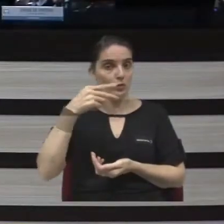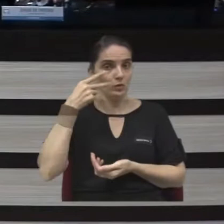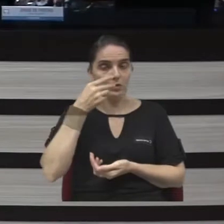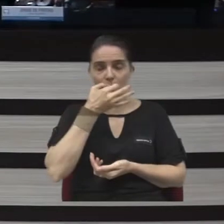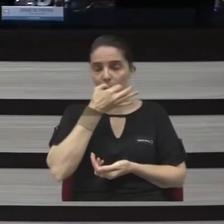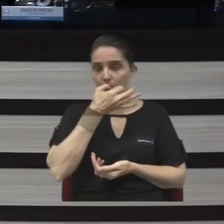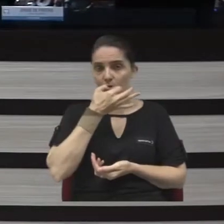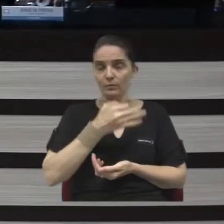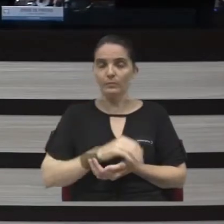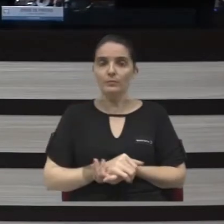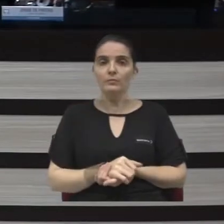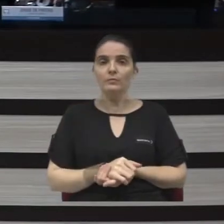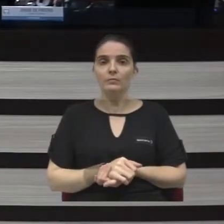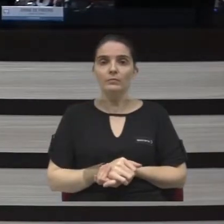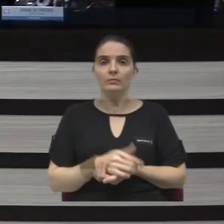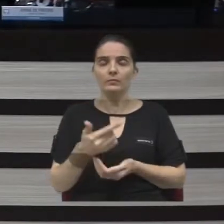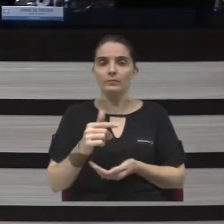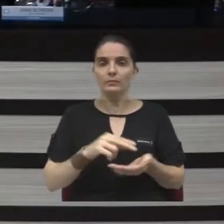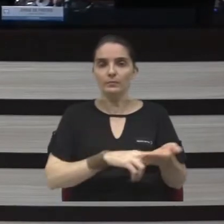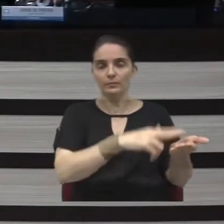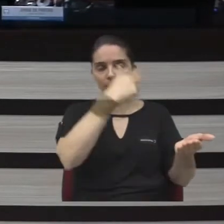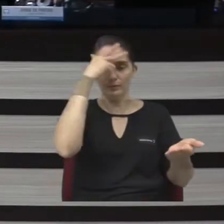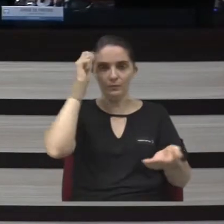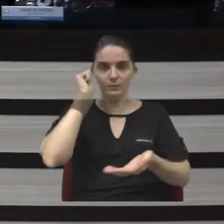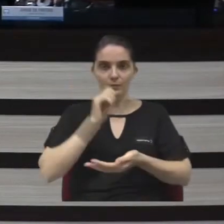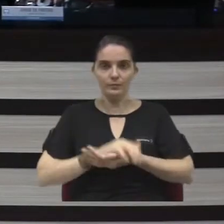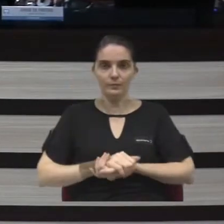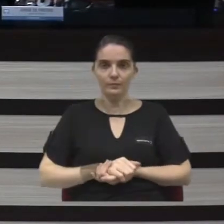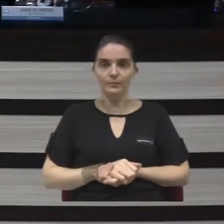requerimento? Não havendo, será encaminhado ao Executivo.